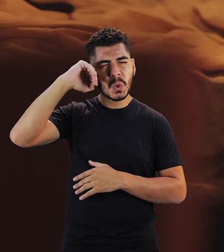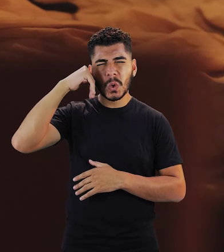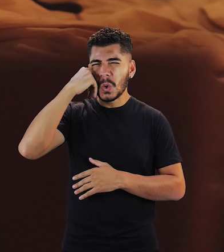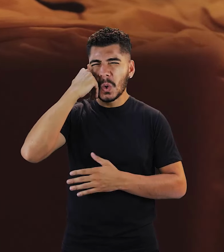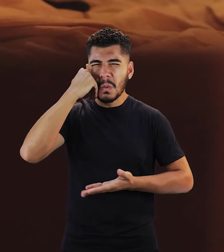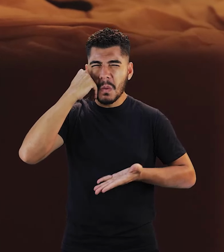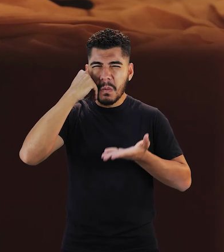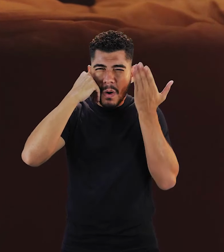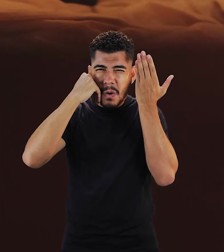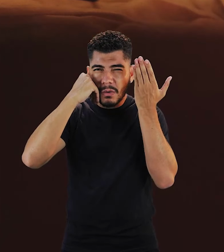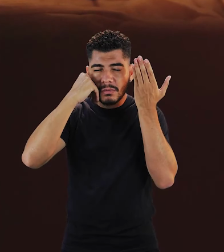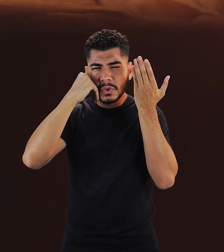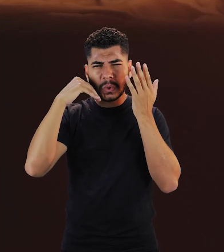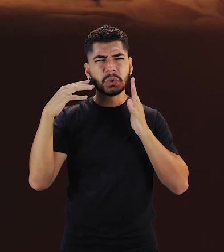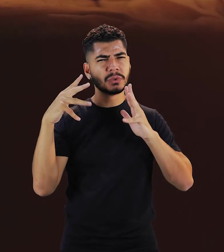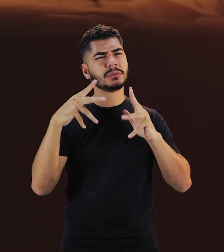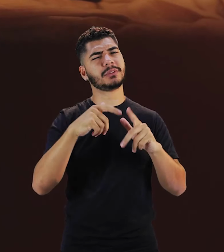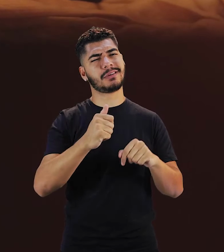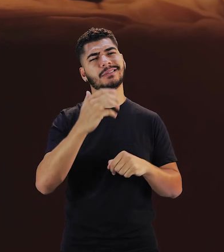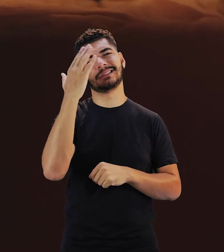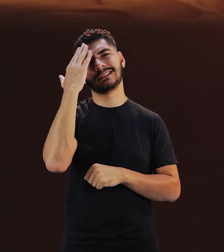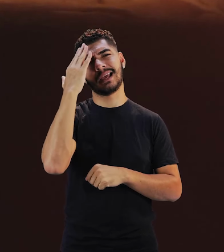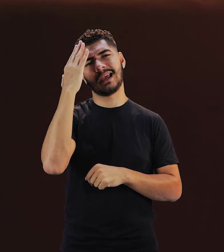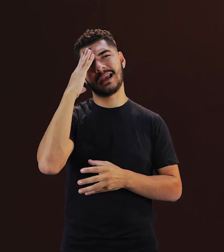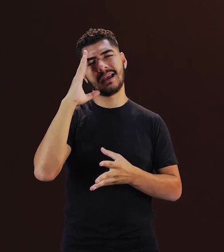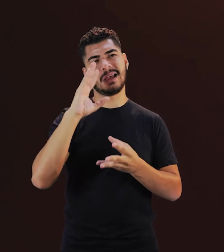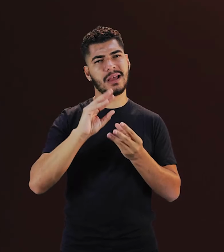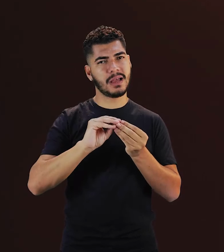Todos sabem que é a peste.